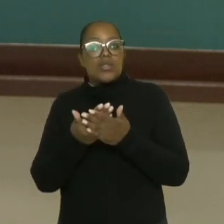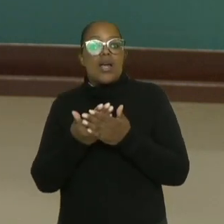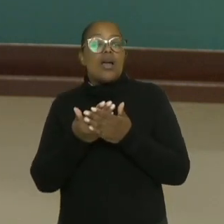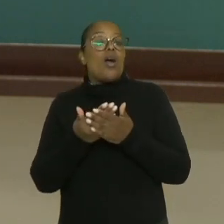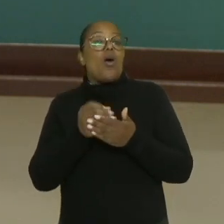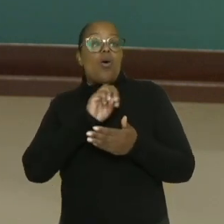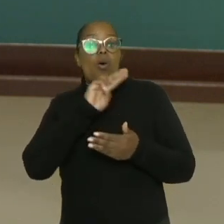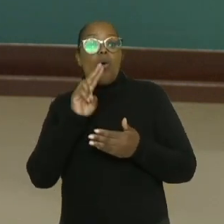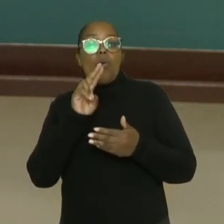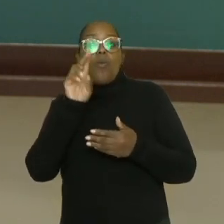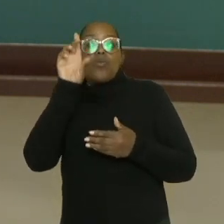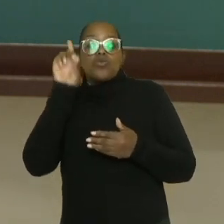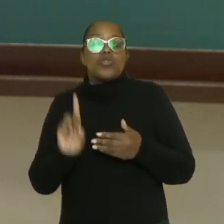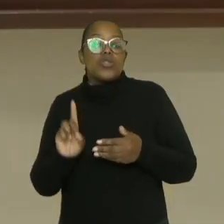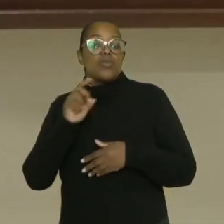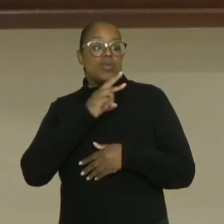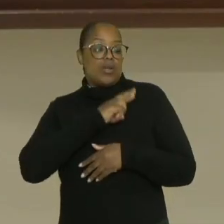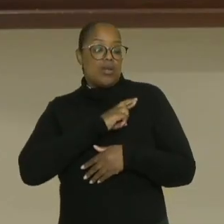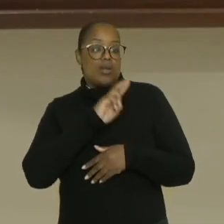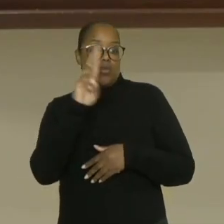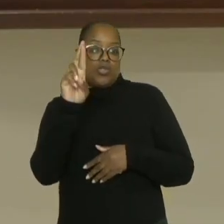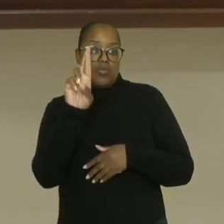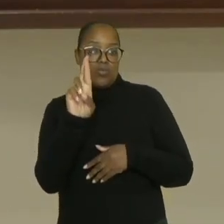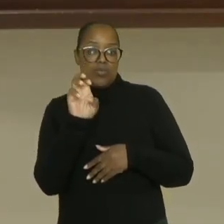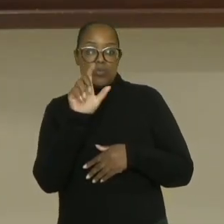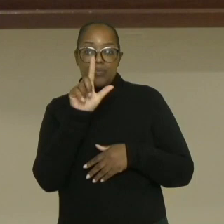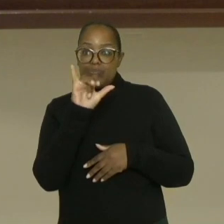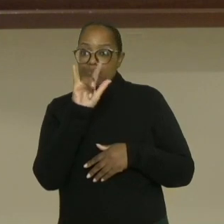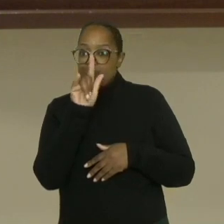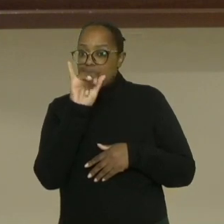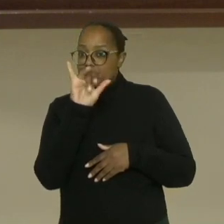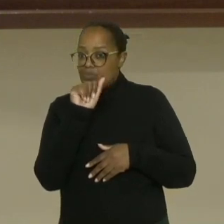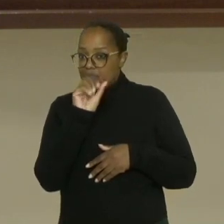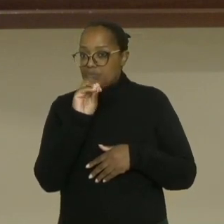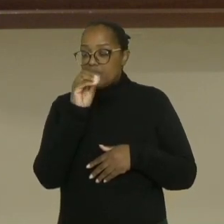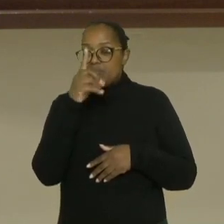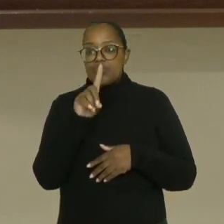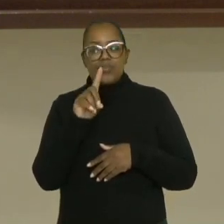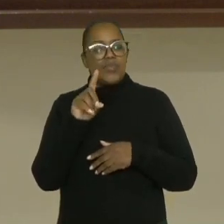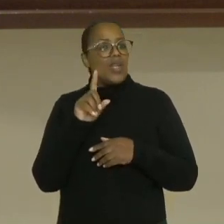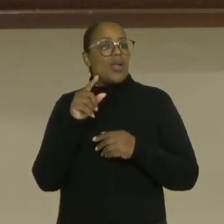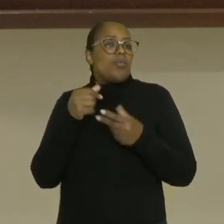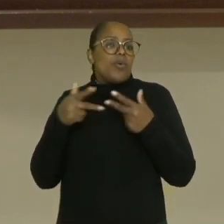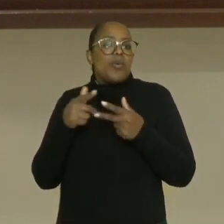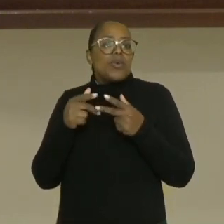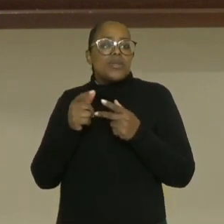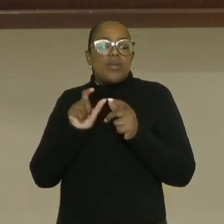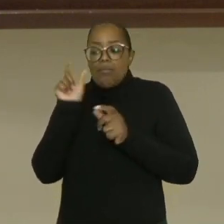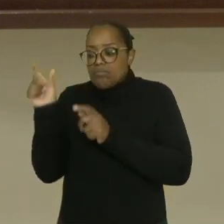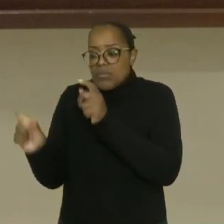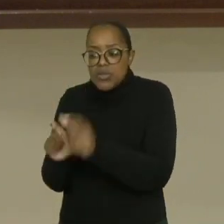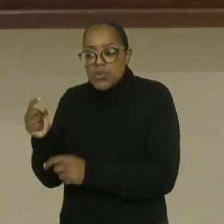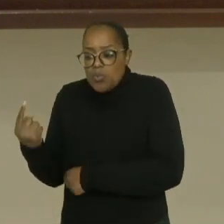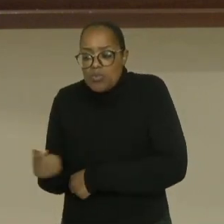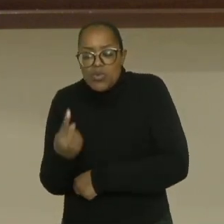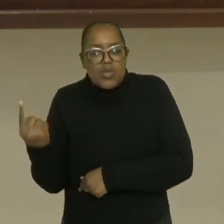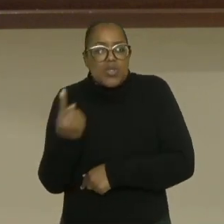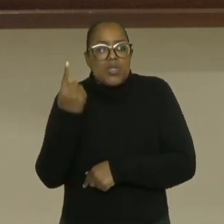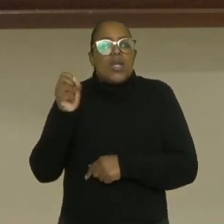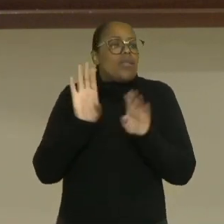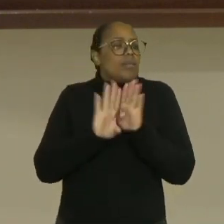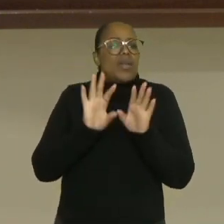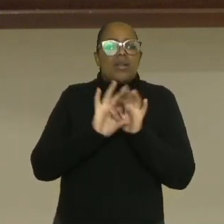religiosa. Então, o direito civil equivale ao direito individual. Então, liberdade de